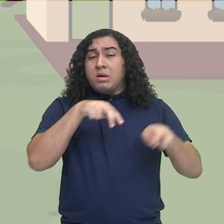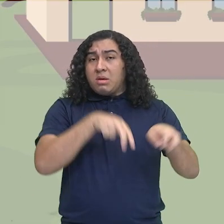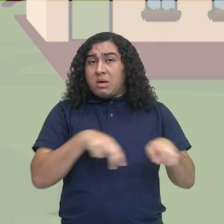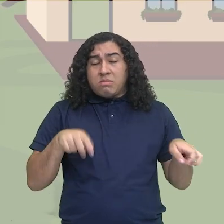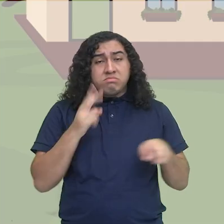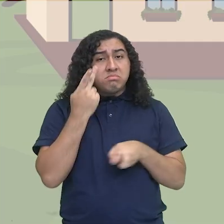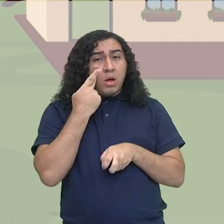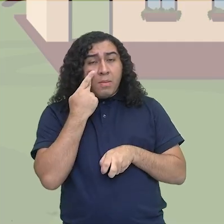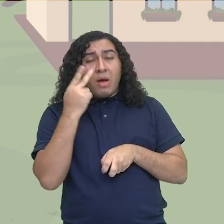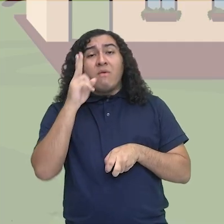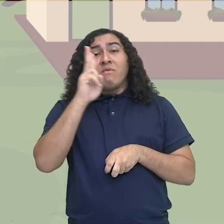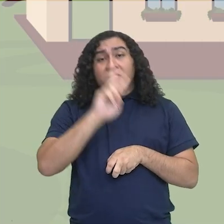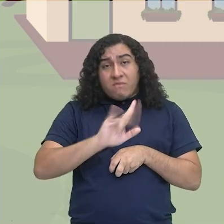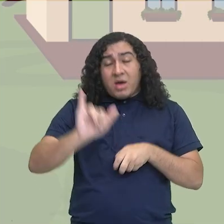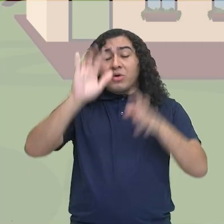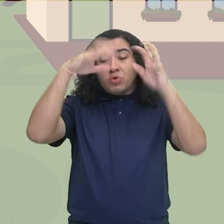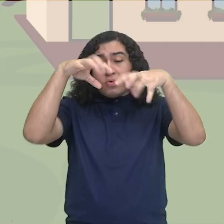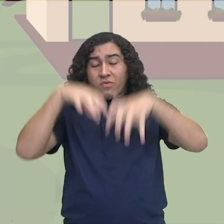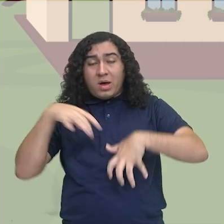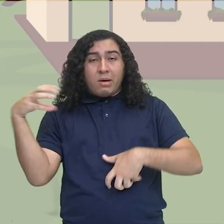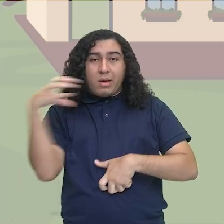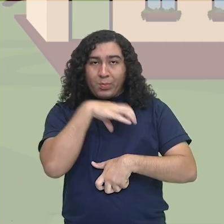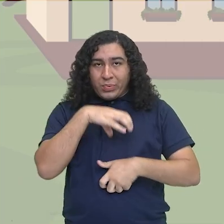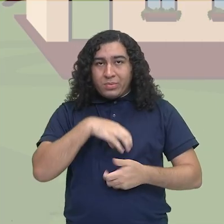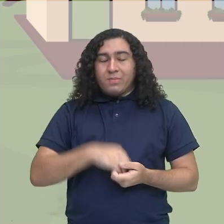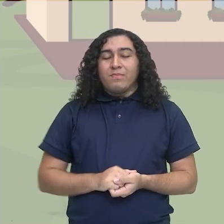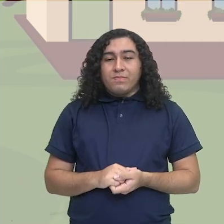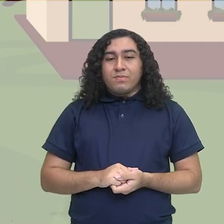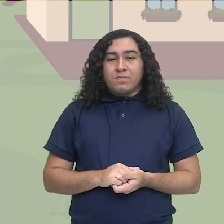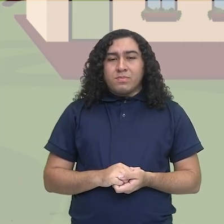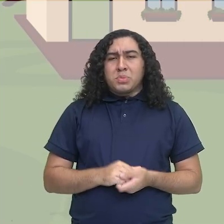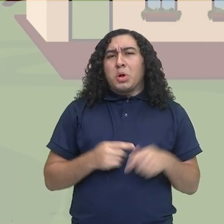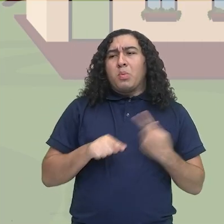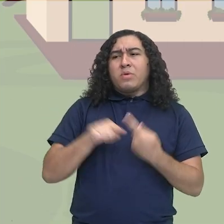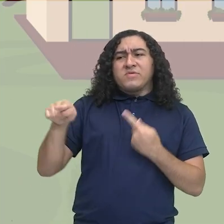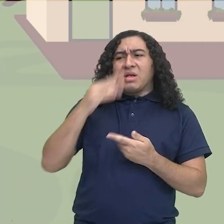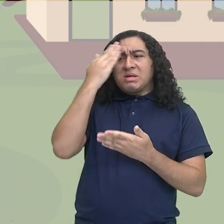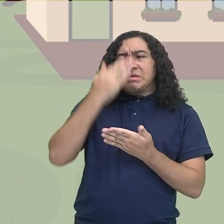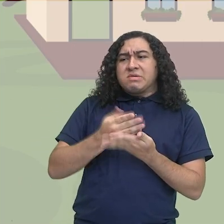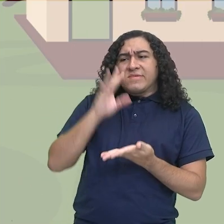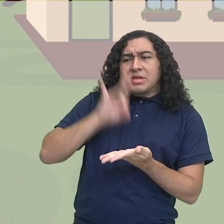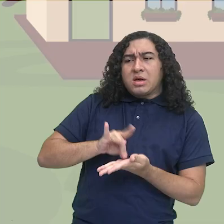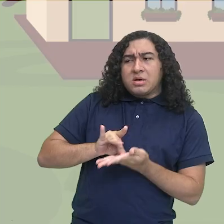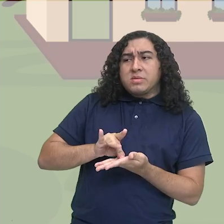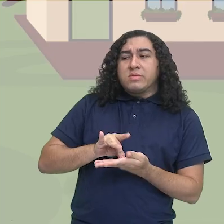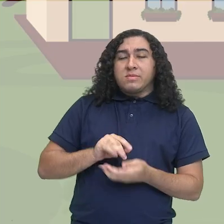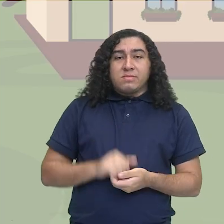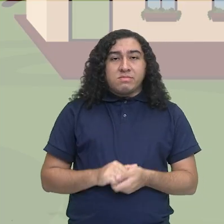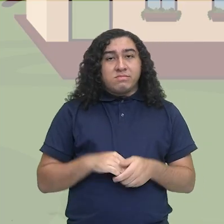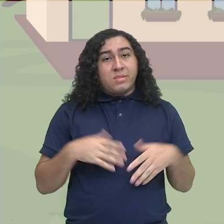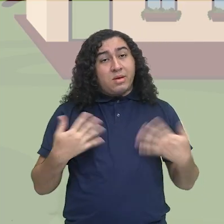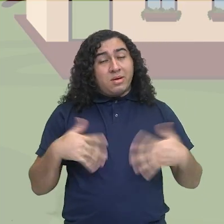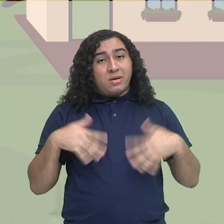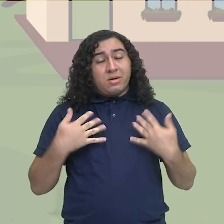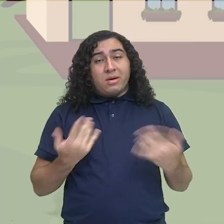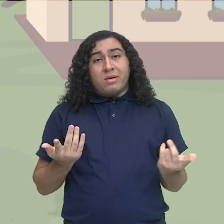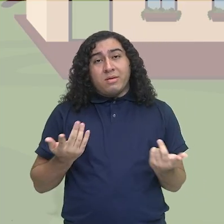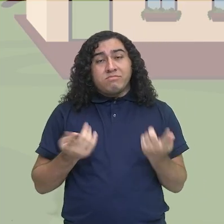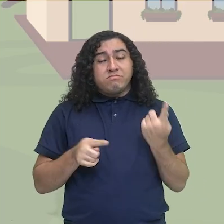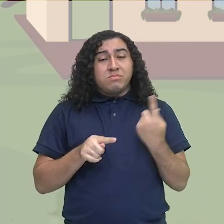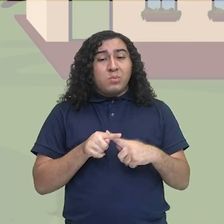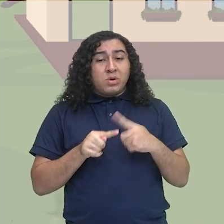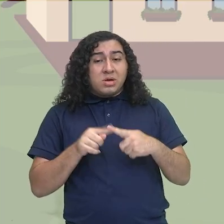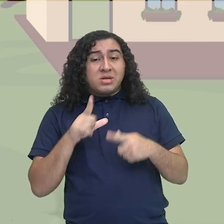Vai chover e não vai demorar. Por que tanta certeza assim, compadre? Ah, compadre,